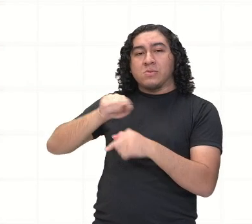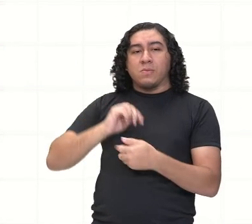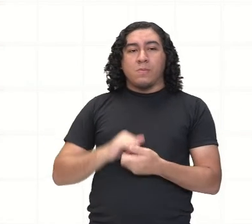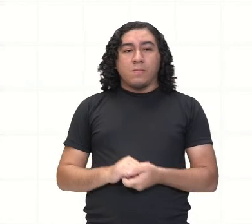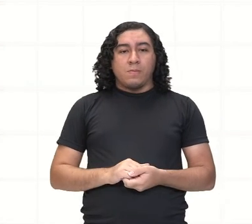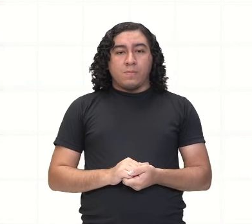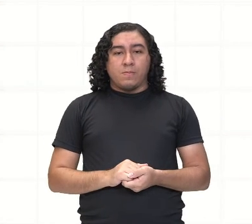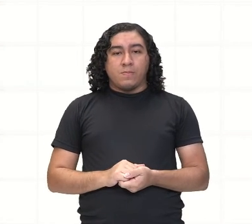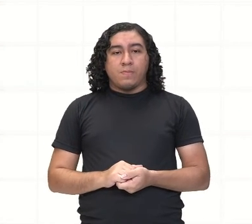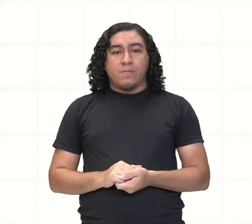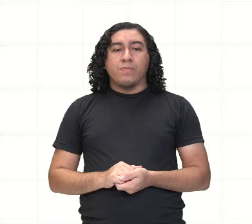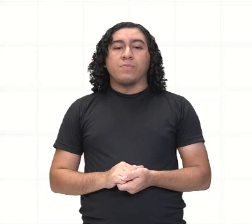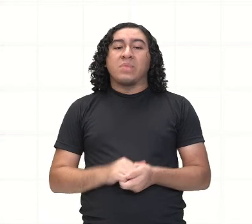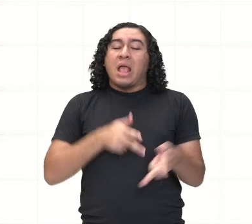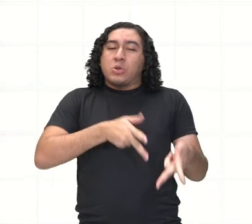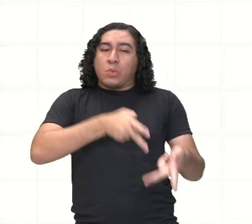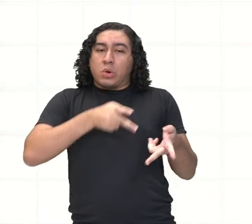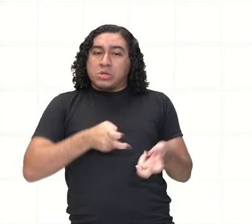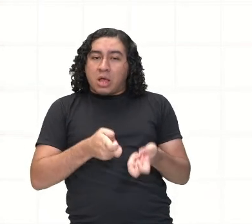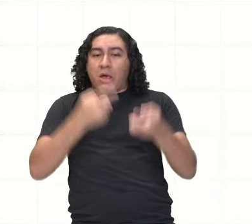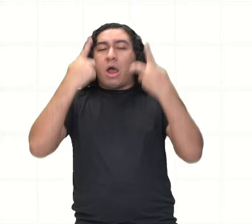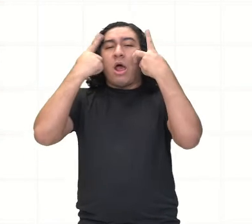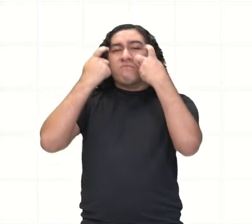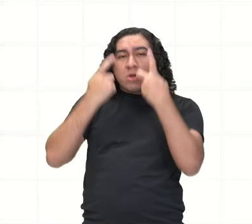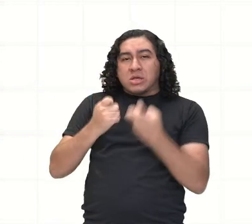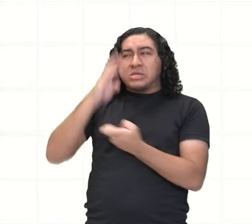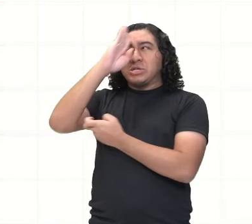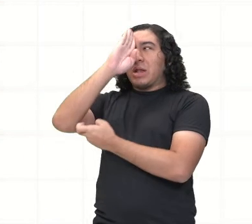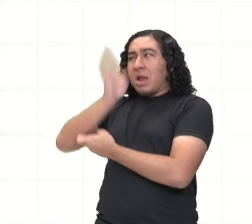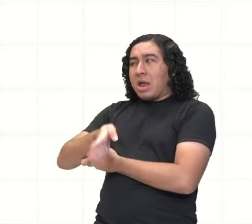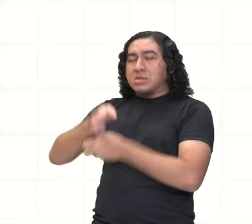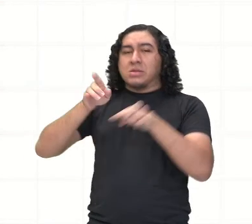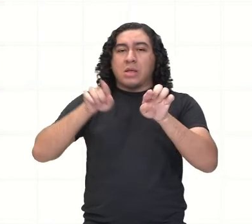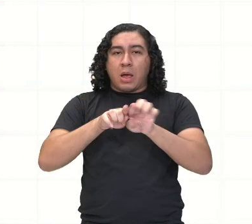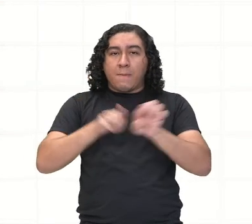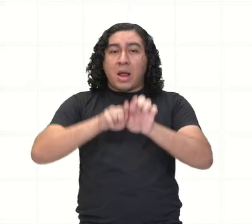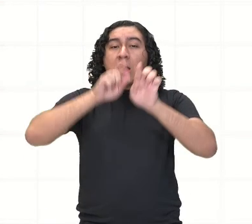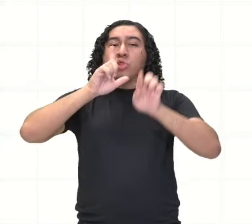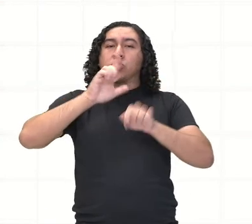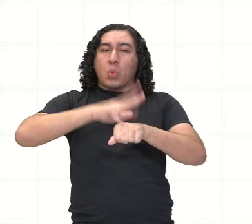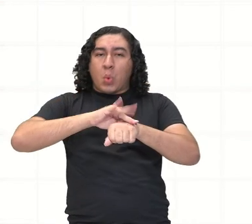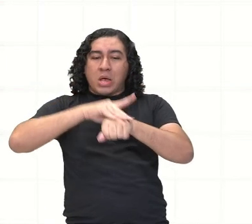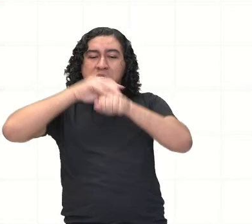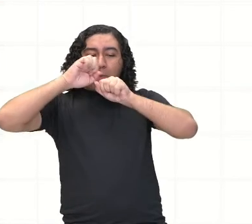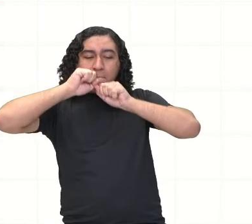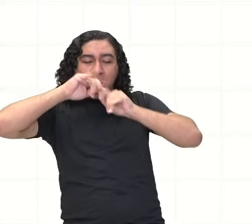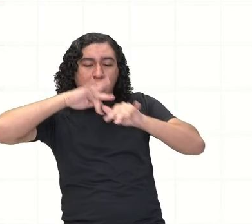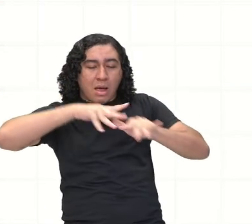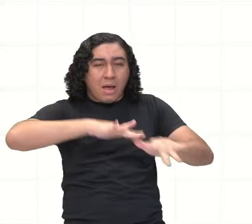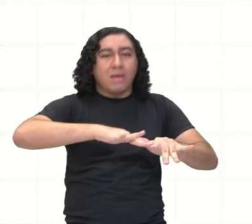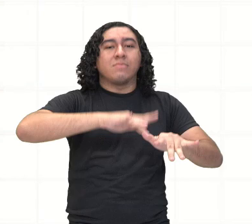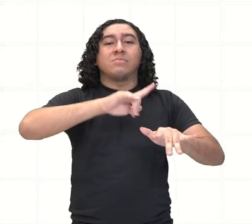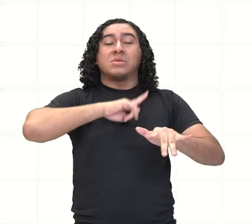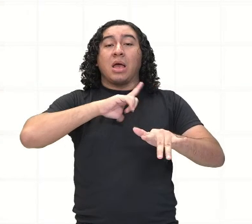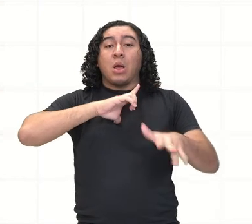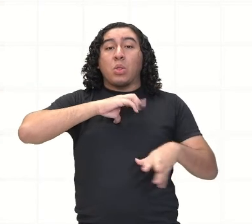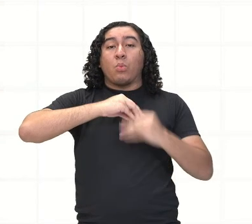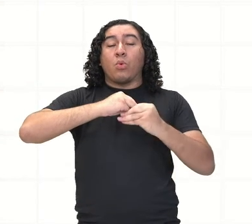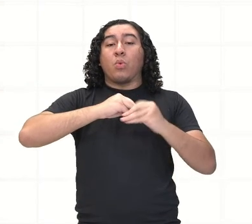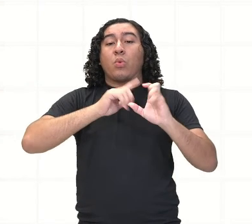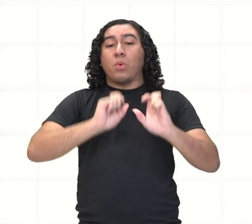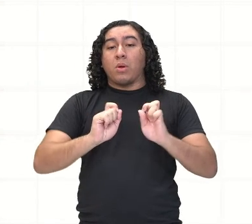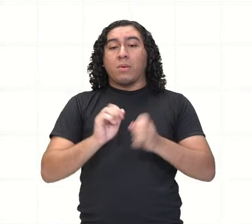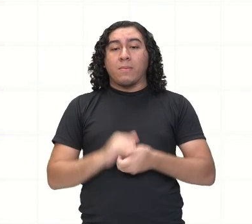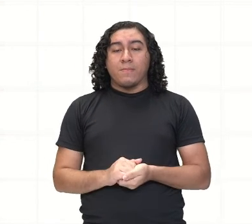a exploração, a violência direta e a propagação de doenças, elas contribuíram para o que pode ser